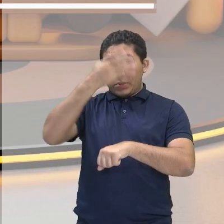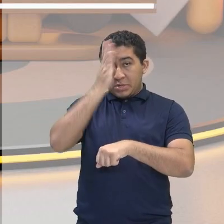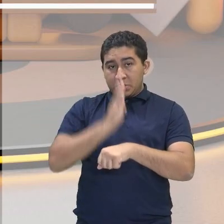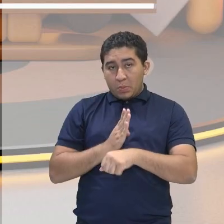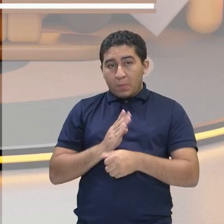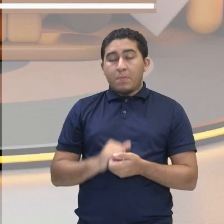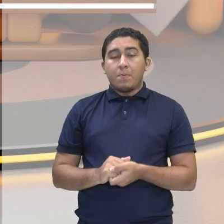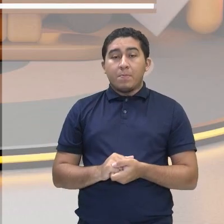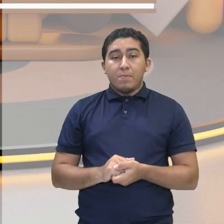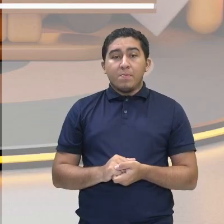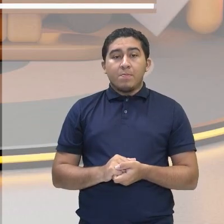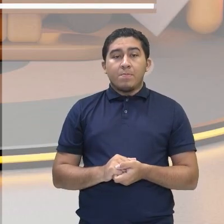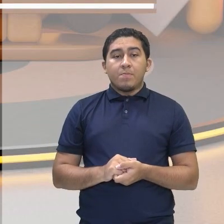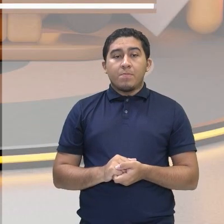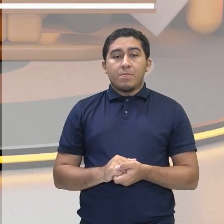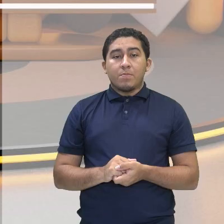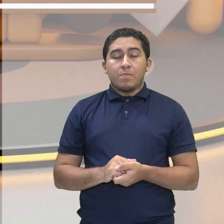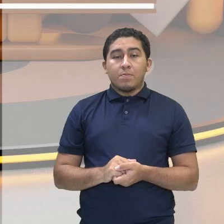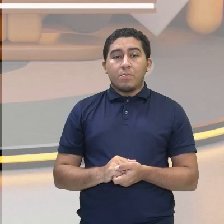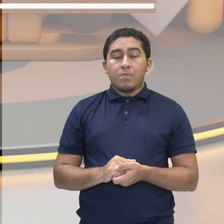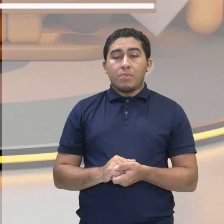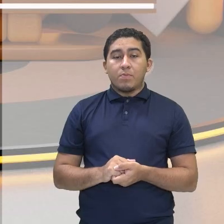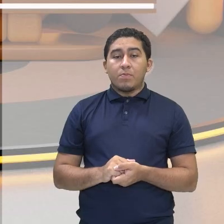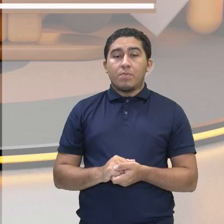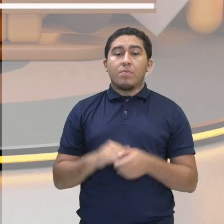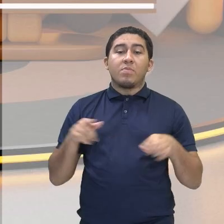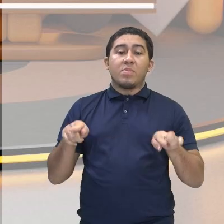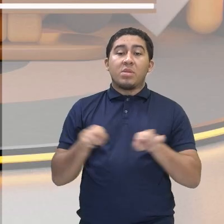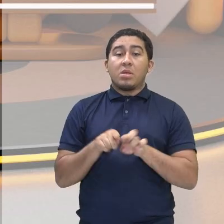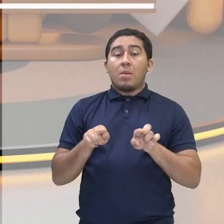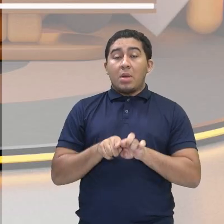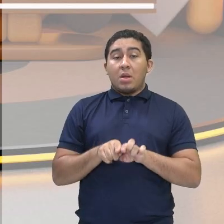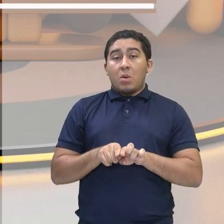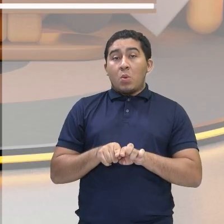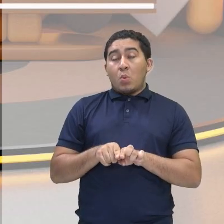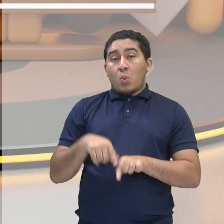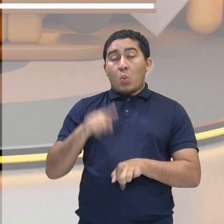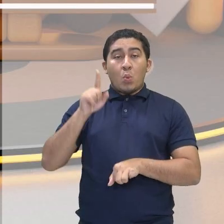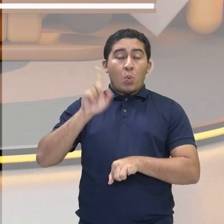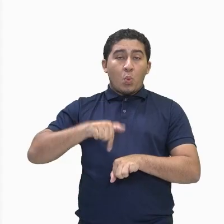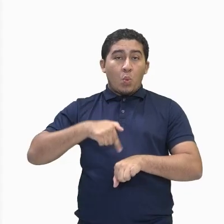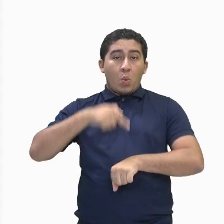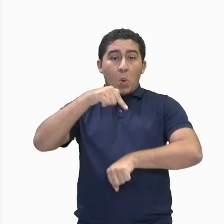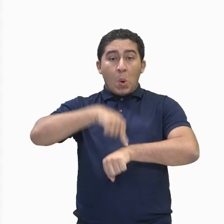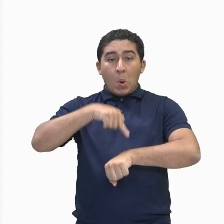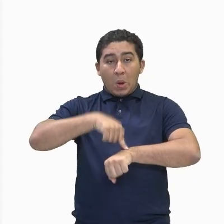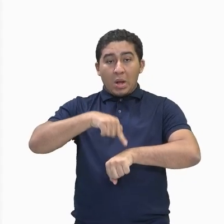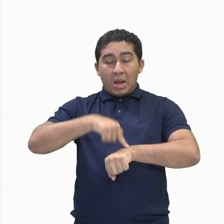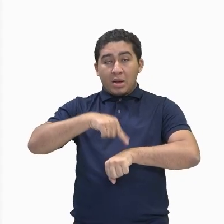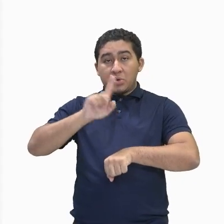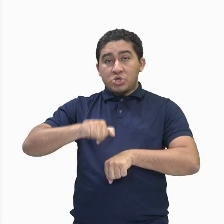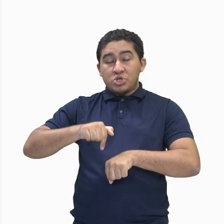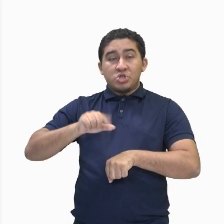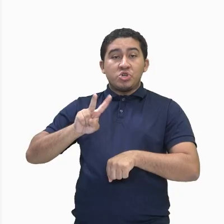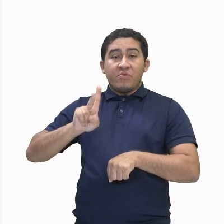O horário de verão também, né, lembrando que o horário de verão ele foi adotado no ano